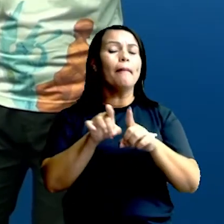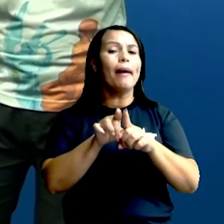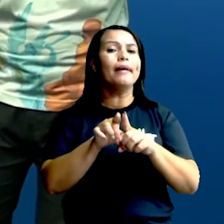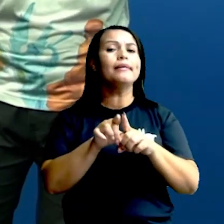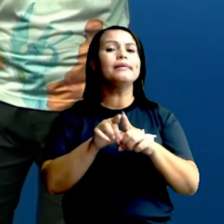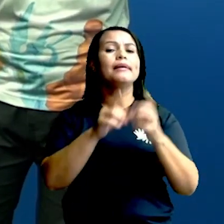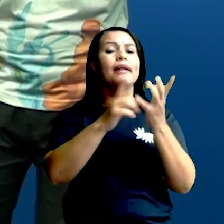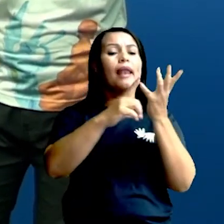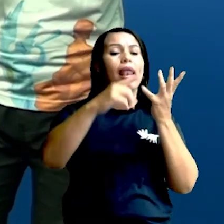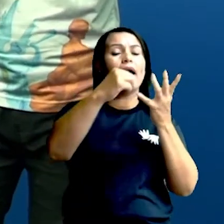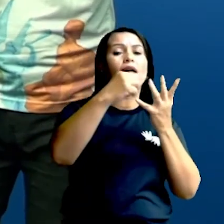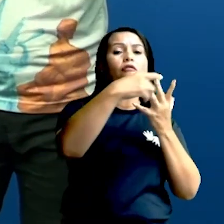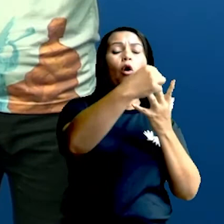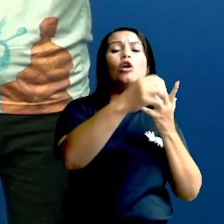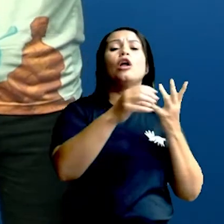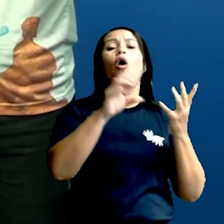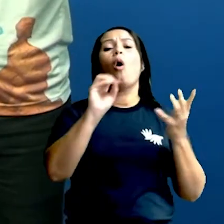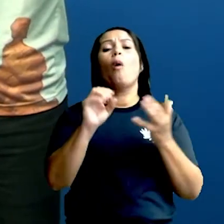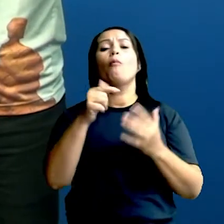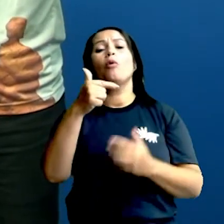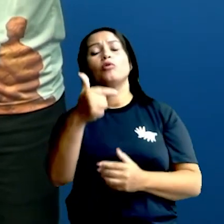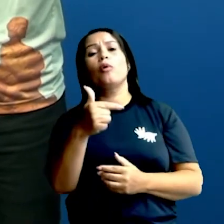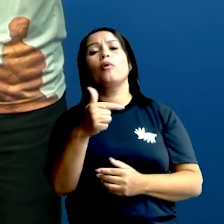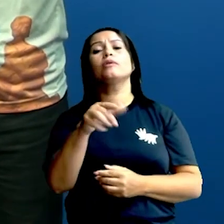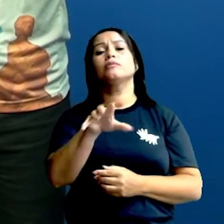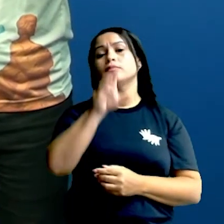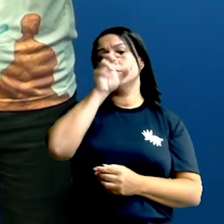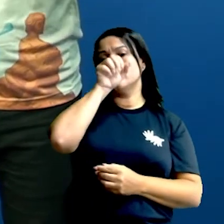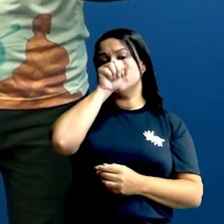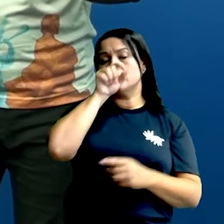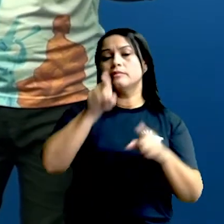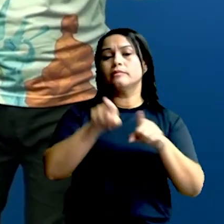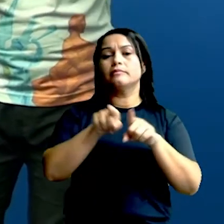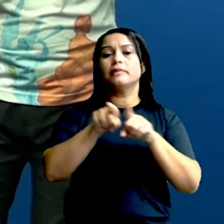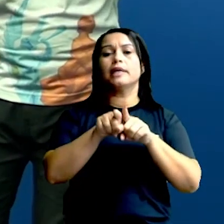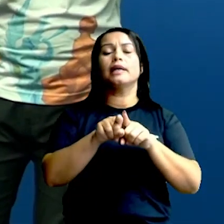vêm gases como oxigênio, gás carbônico e também